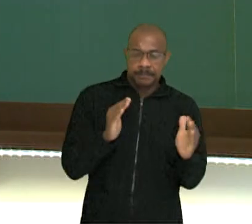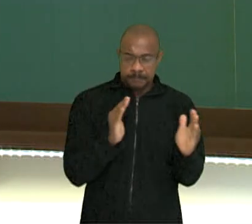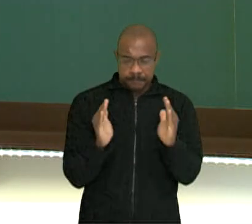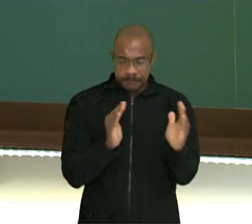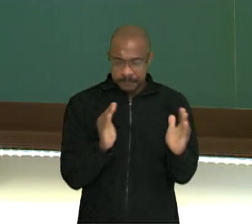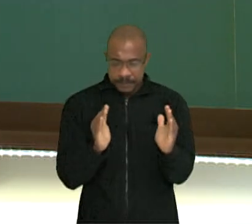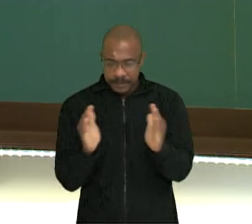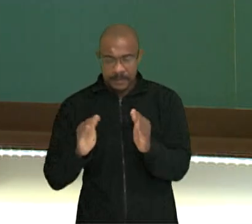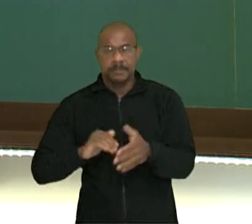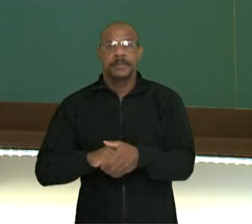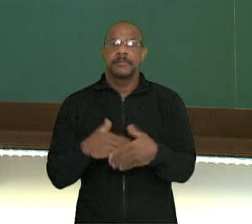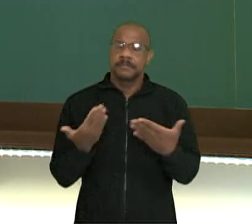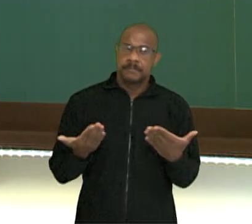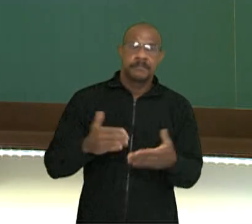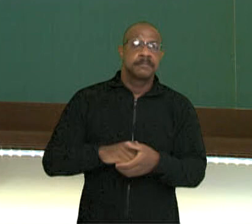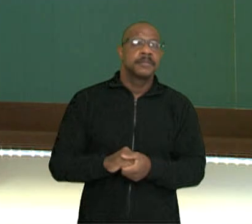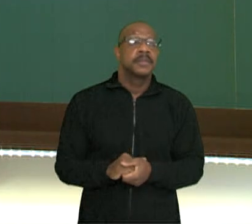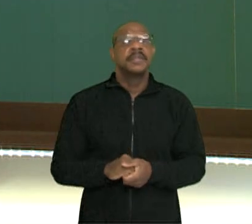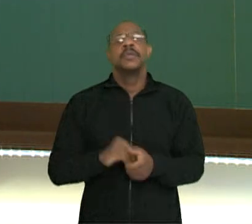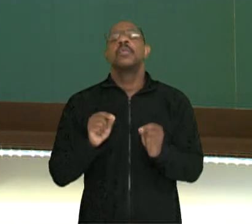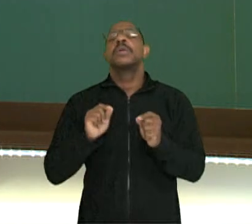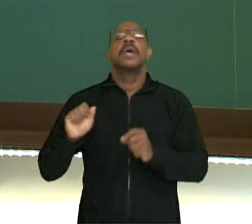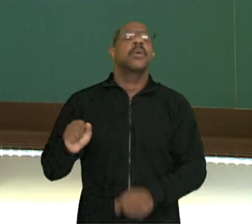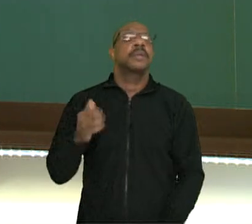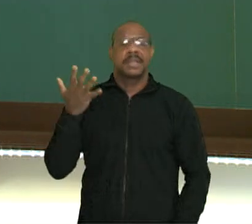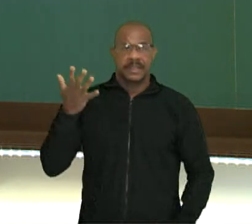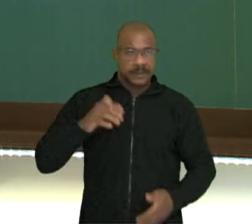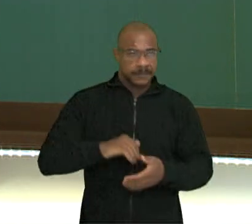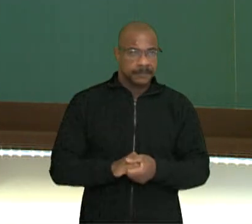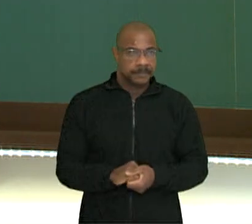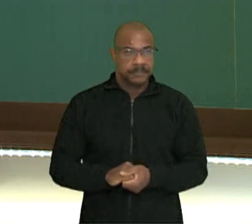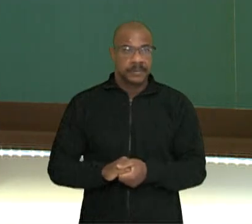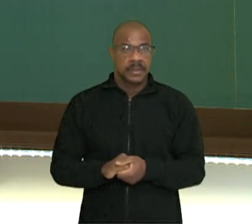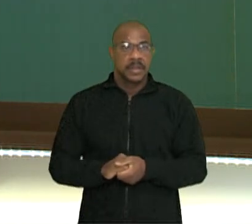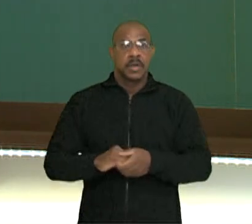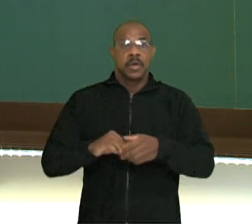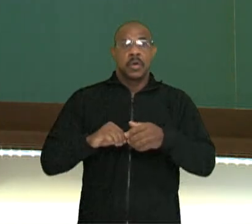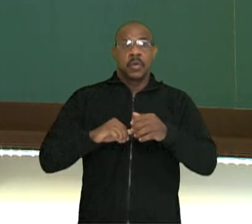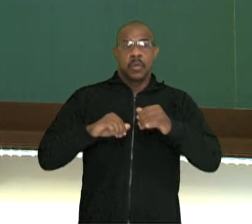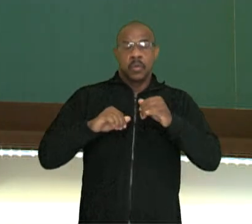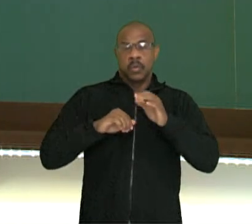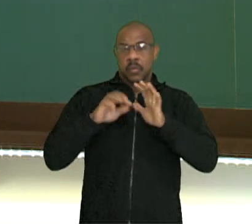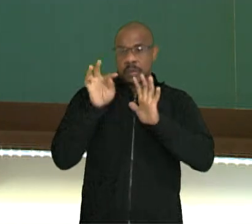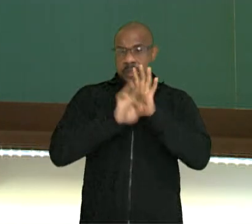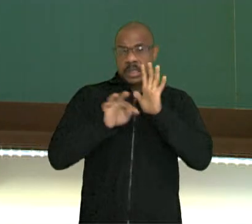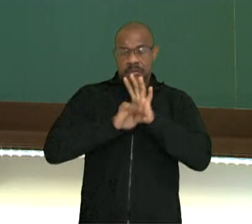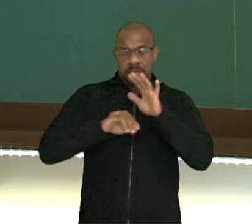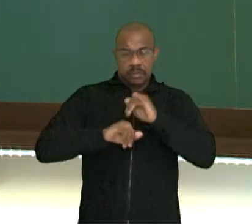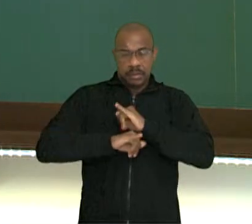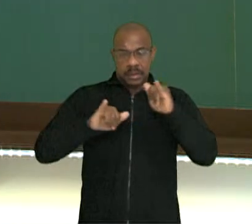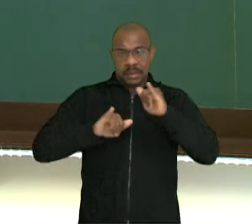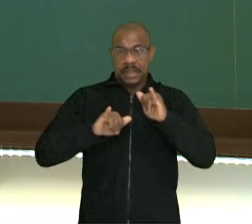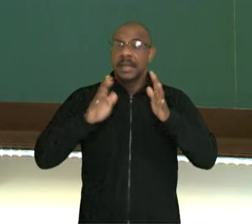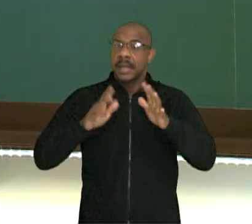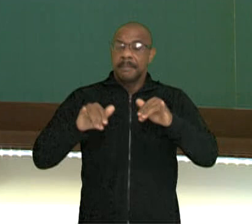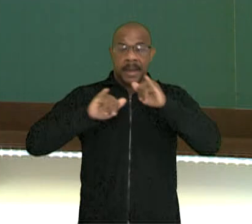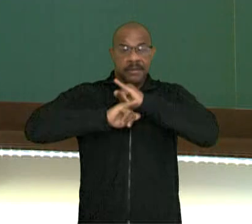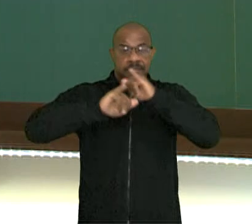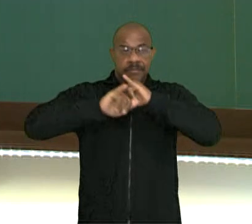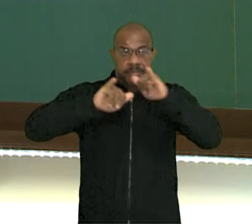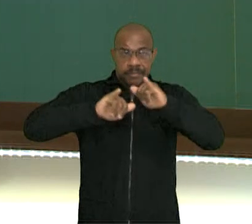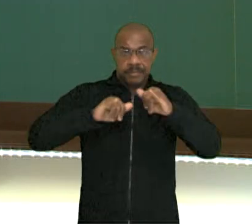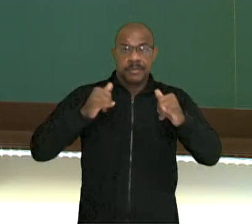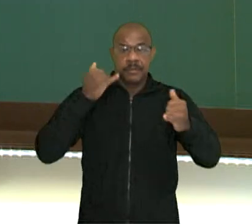vira notícia velha. E o que acontece? Enquanto texto jornalístico, ela tem a função de informar os